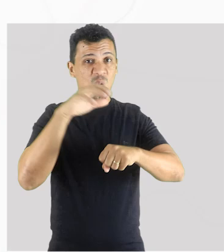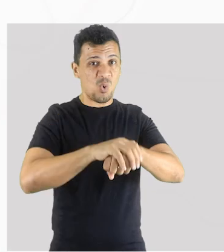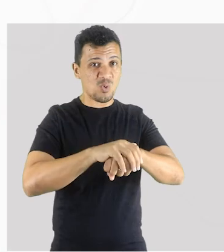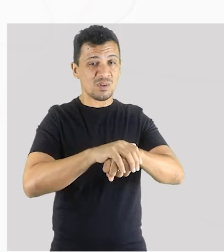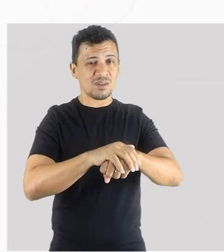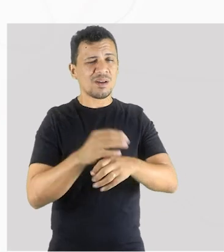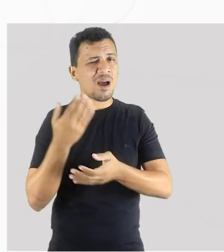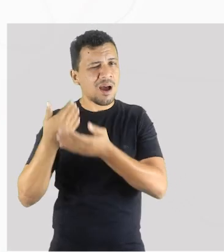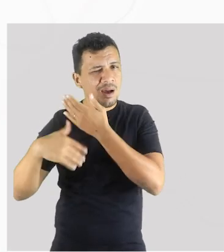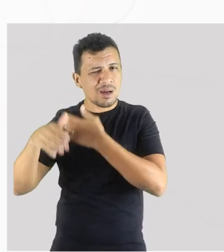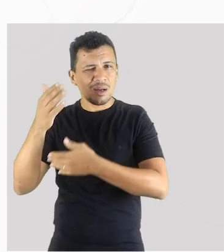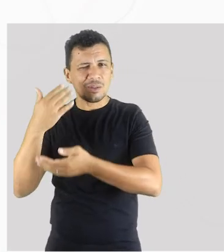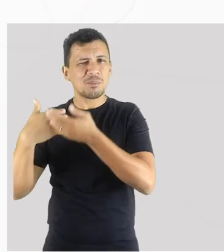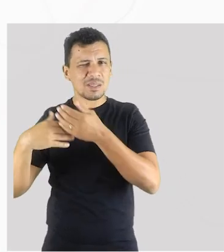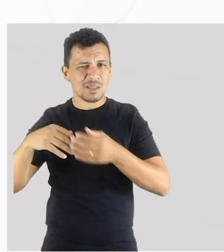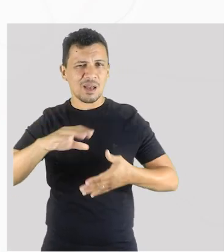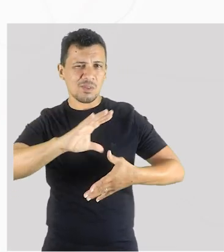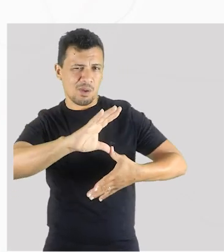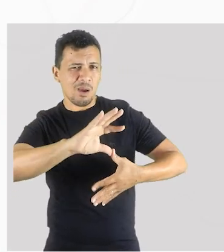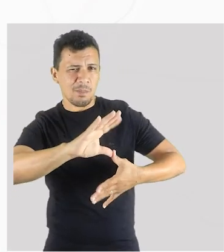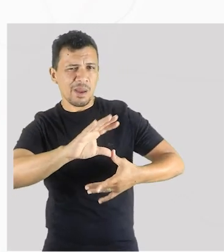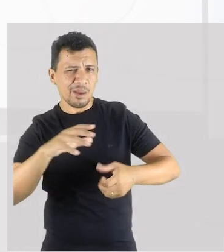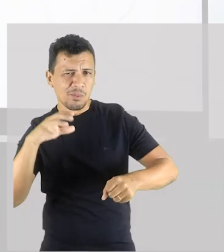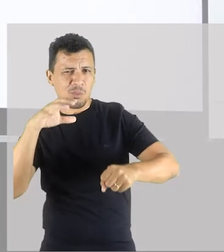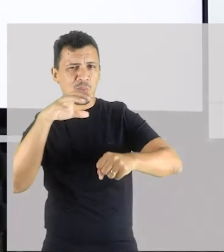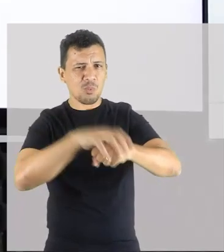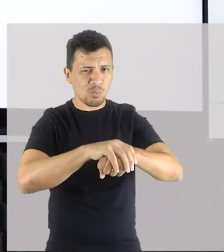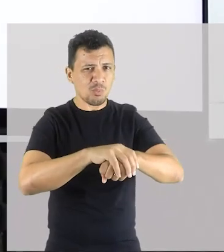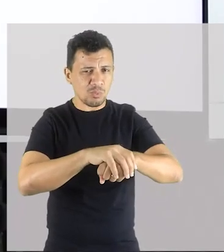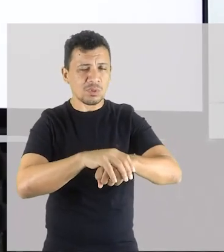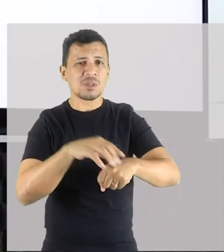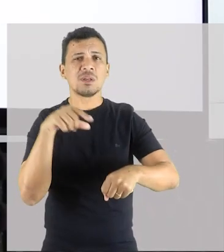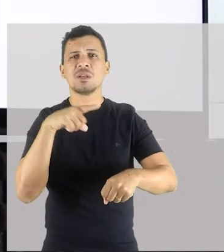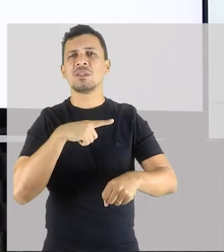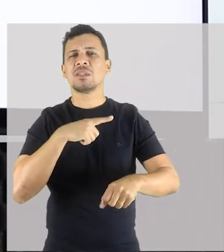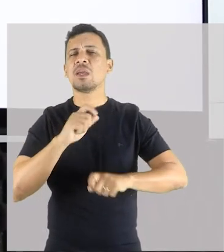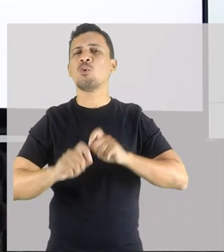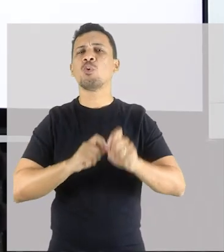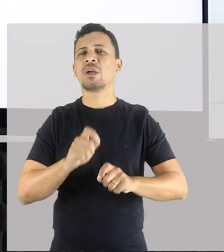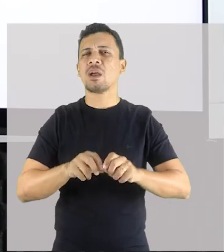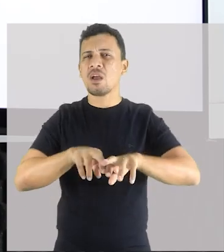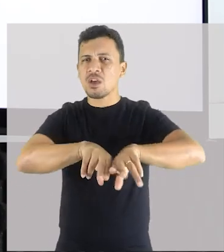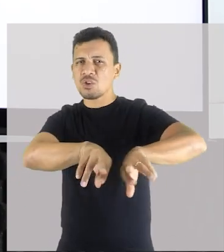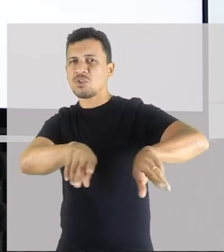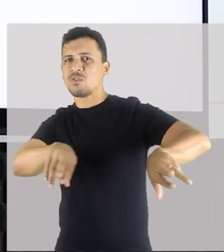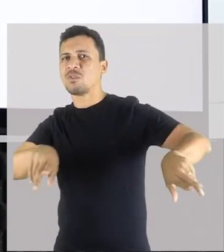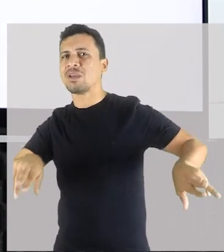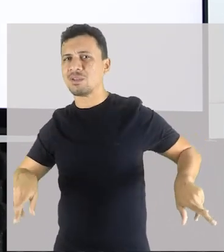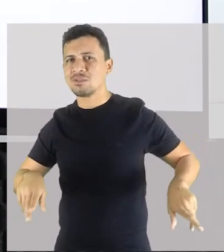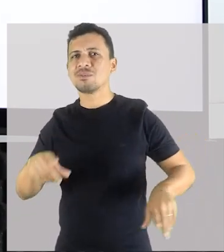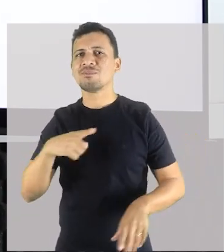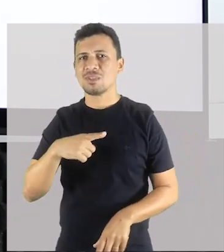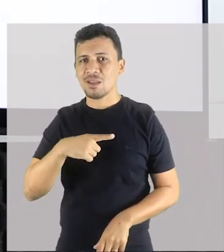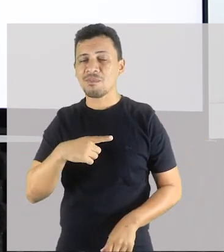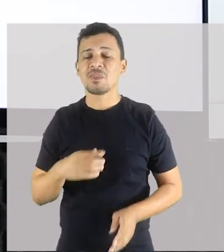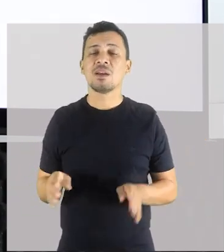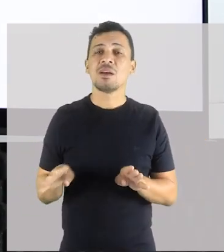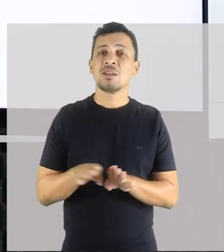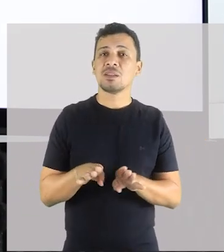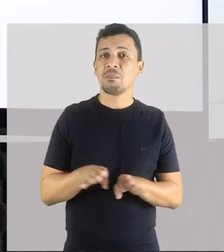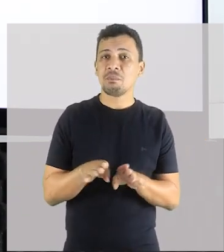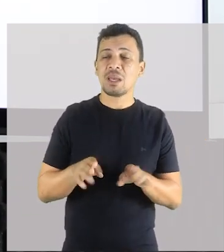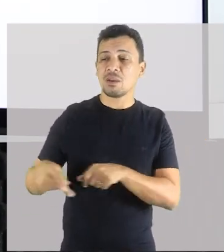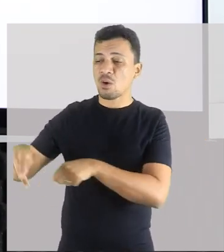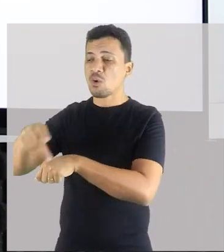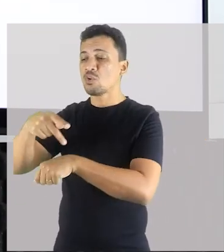de colonização da América como um todo, enquanto continente, você tem diferentes atores sujeitos. E também, claro, dentro dos